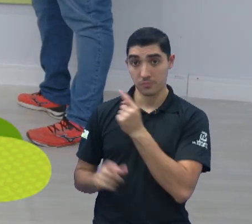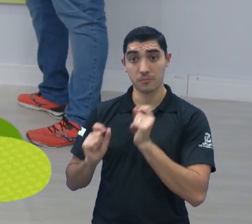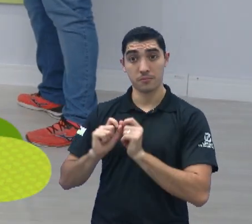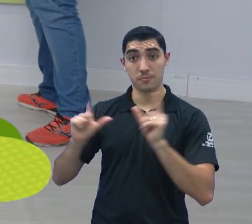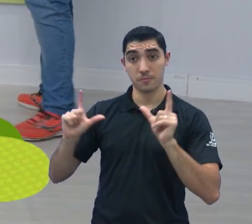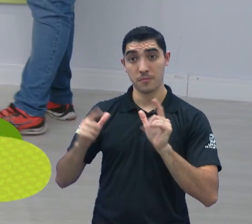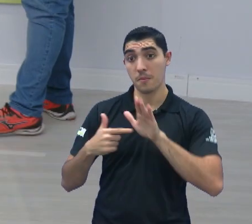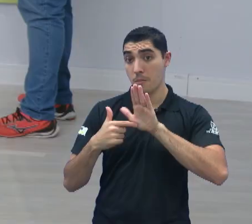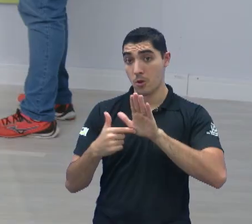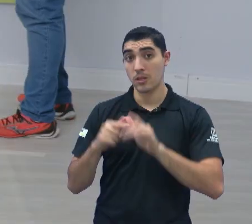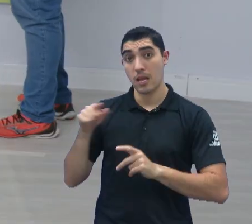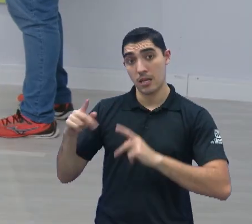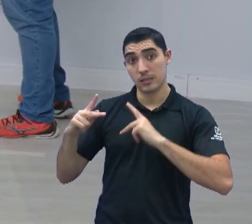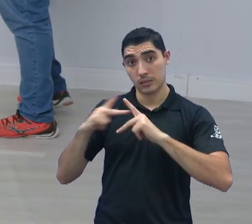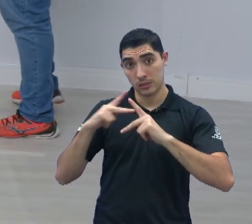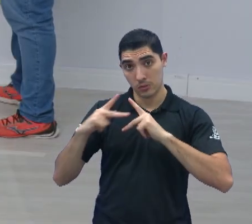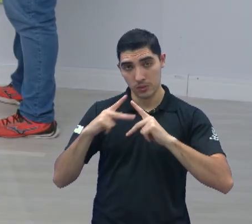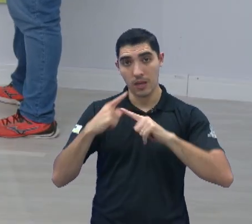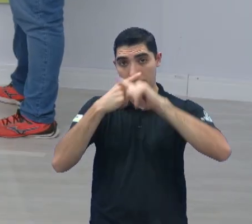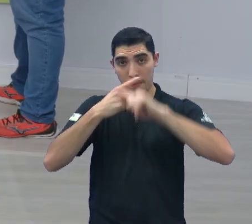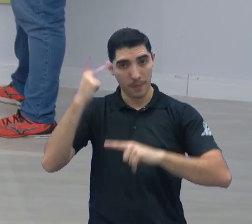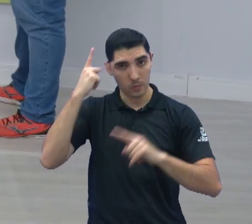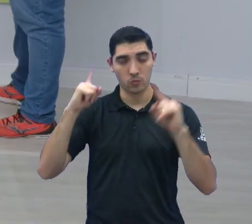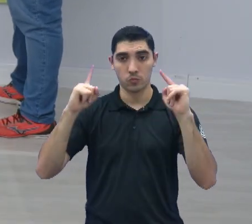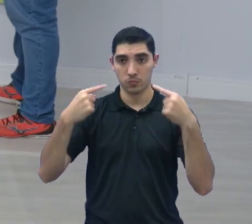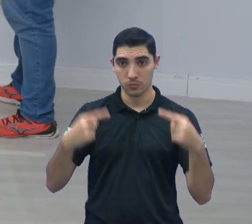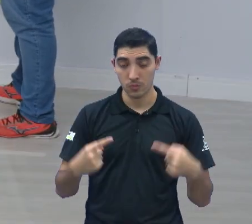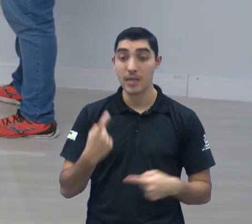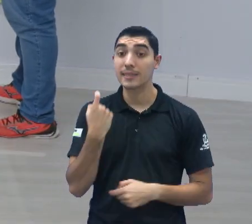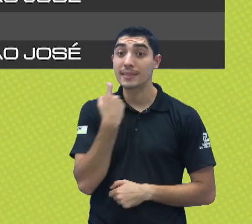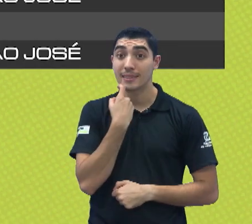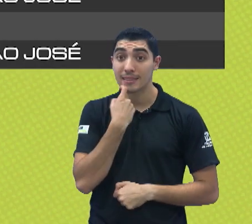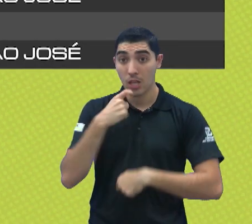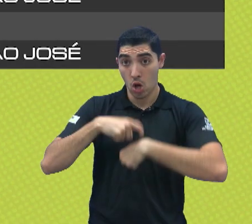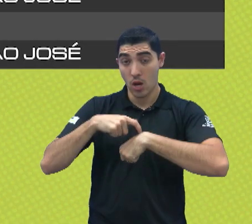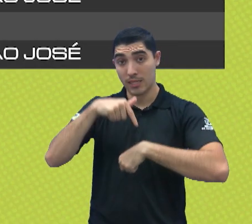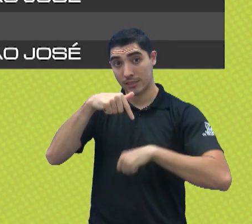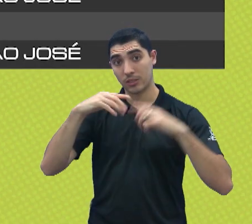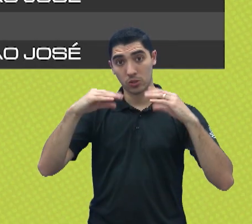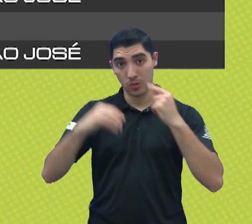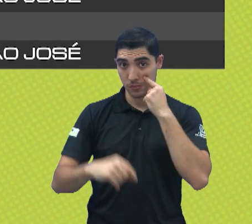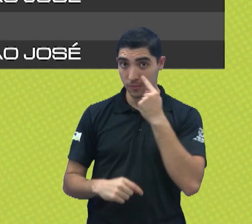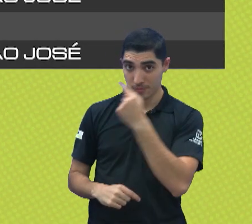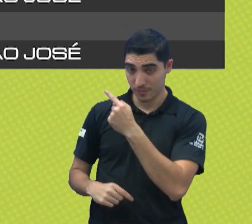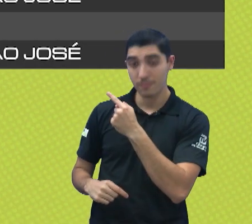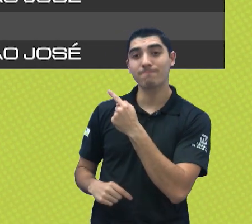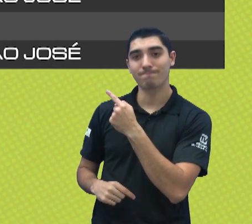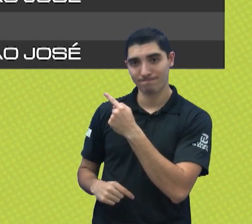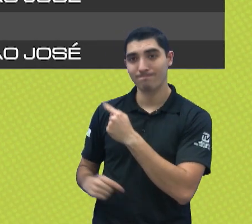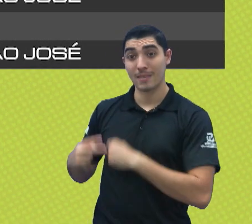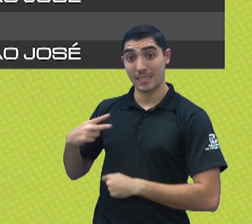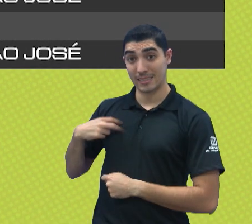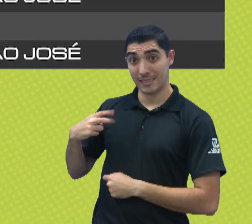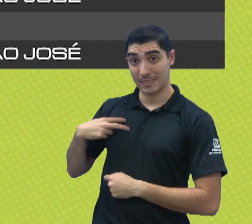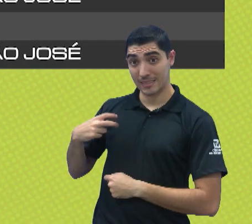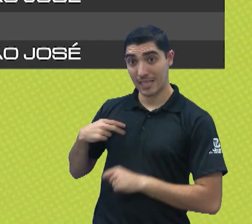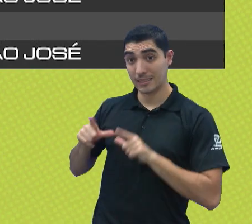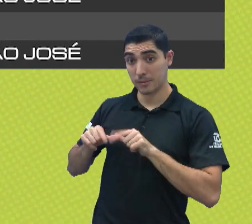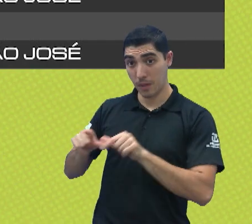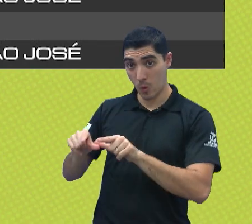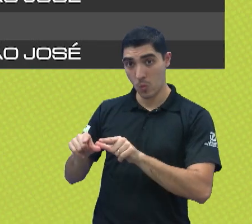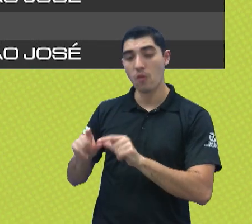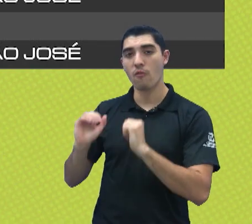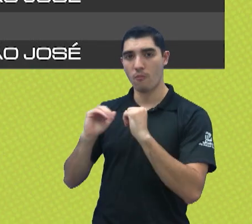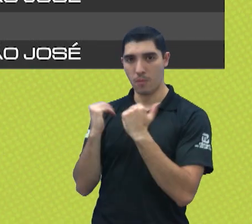São José dentro do Campeonato Paulista. Como a gente já falou, na sexta-feira, 19 horas, pega uma pedreira, pega fora de casa o SESI Bauru, lá no ginásio Paulo